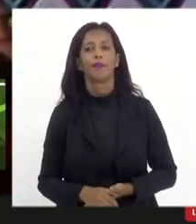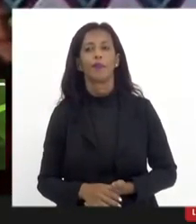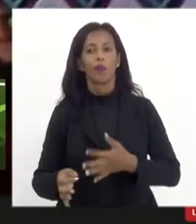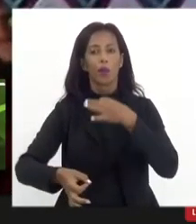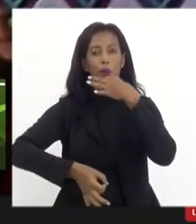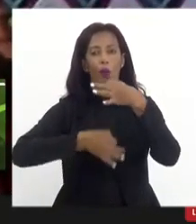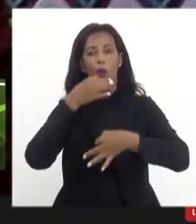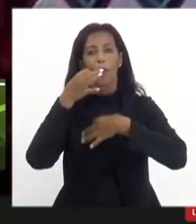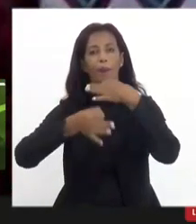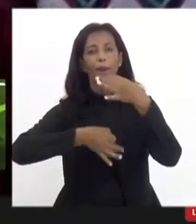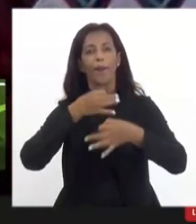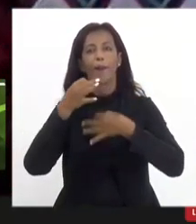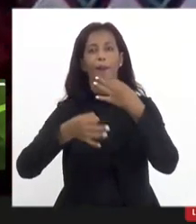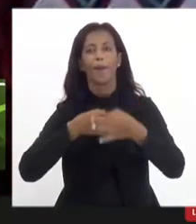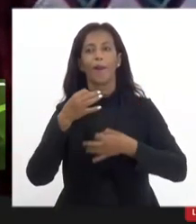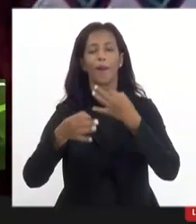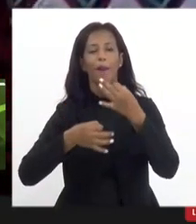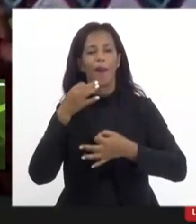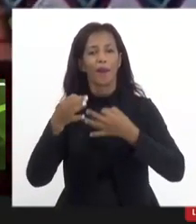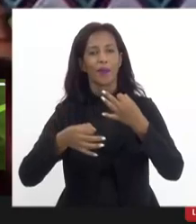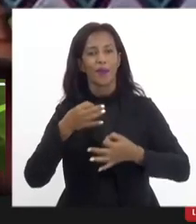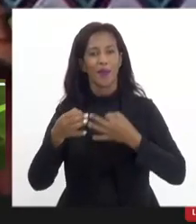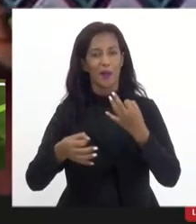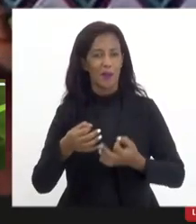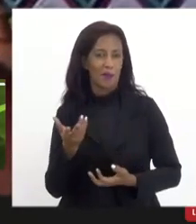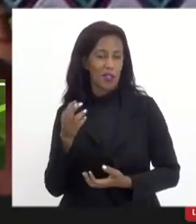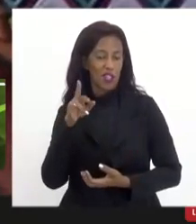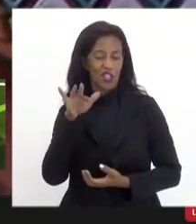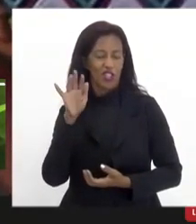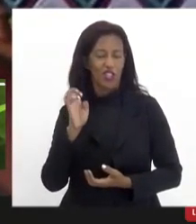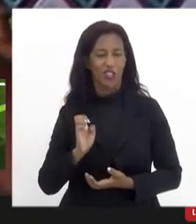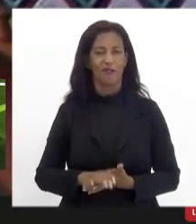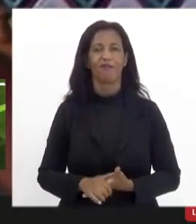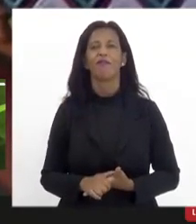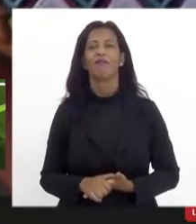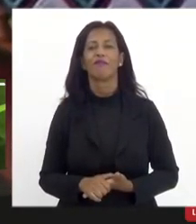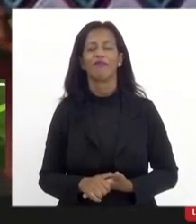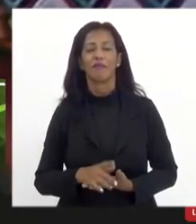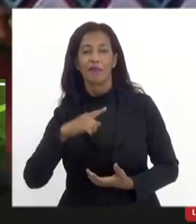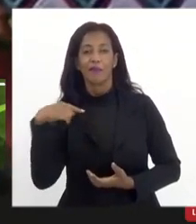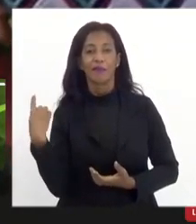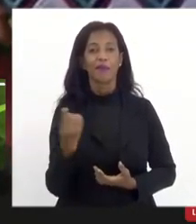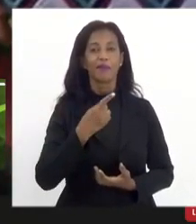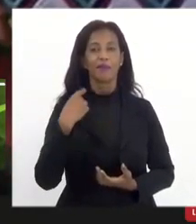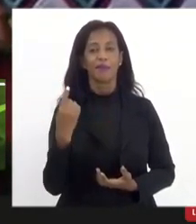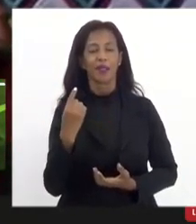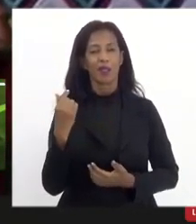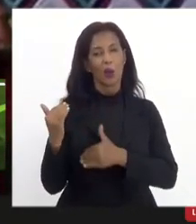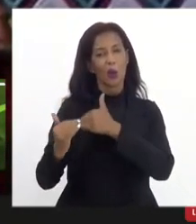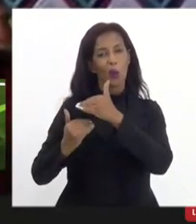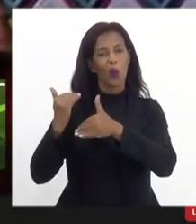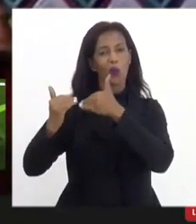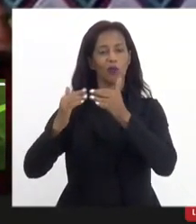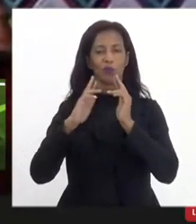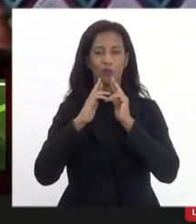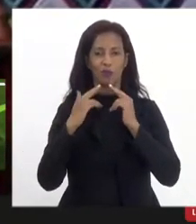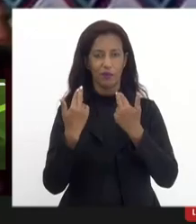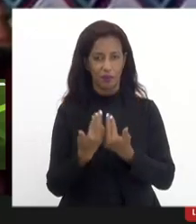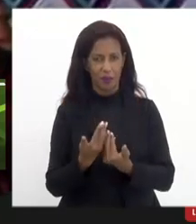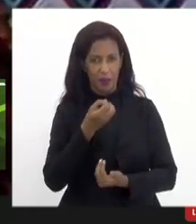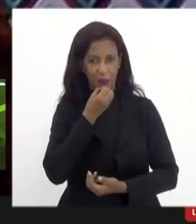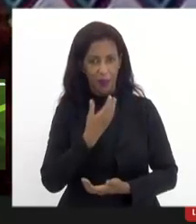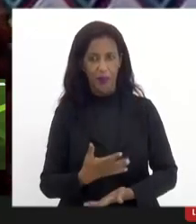gente. Ou o famoso brainstorm, para quem é chique, né, para a gente construir essa audiência, tá